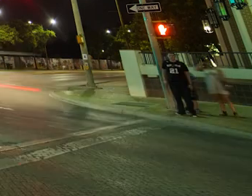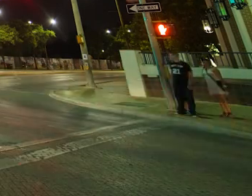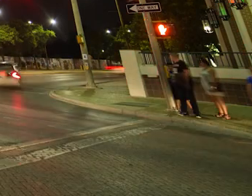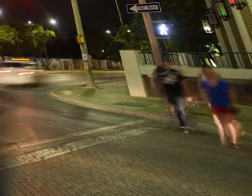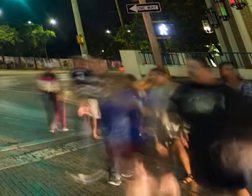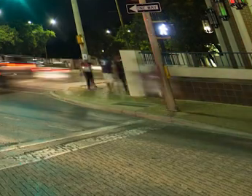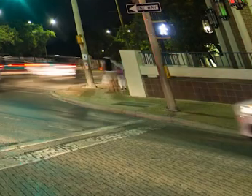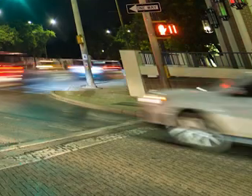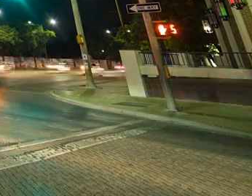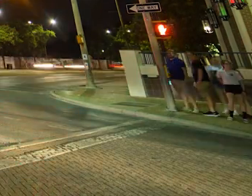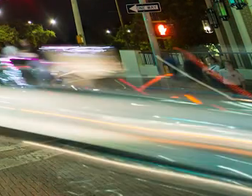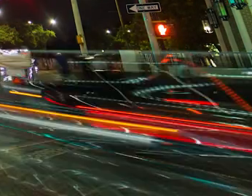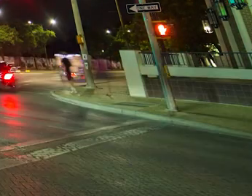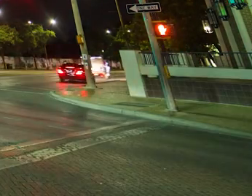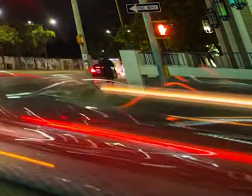Olá